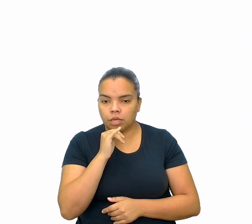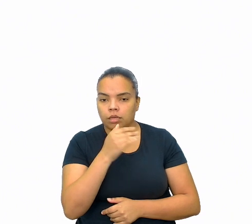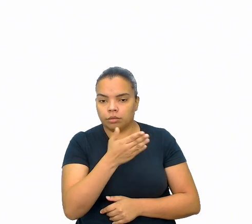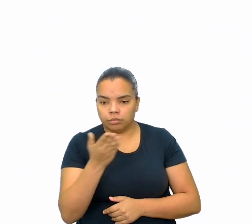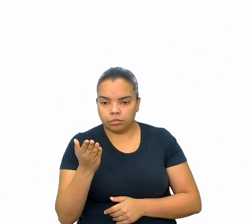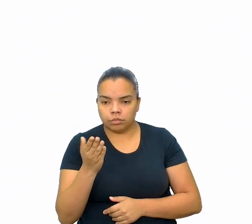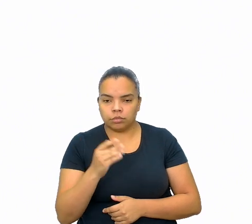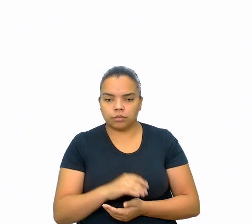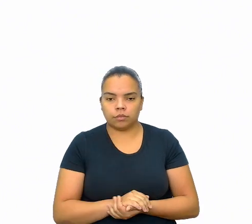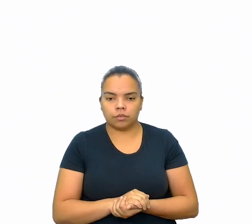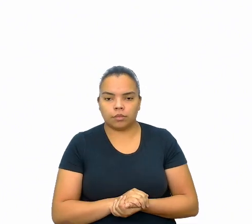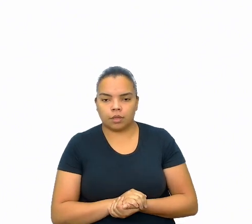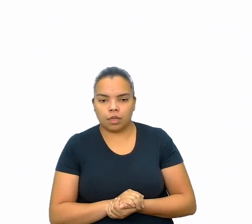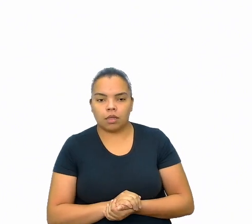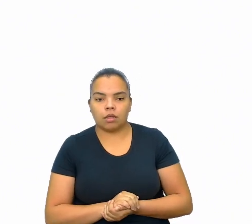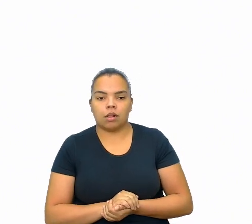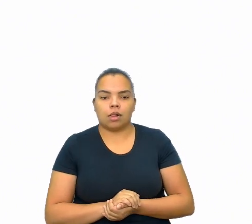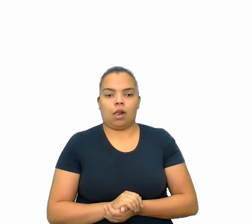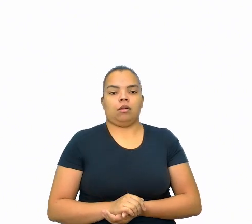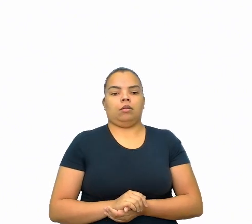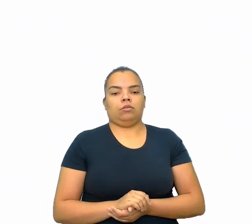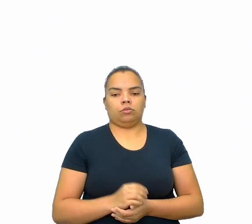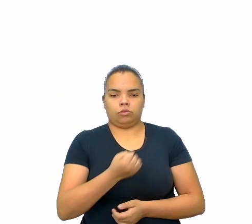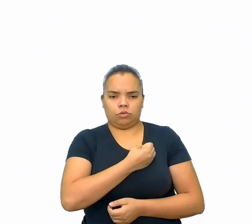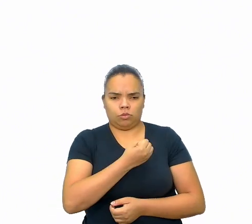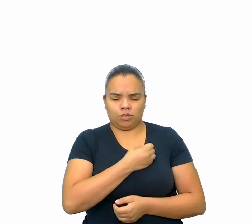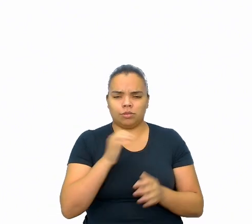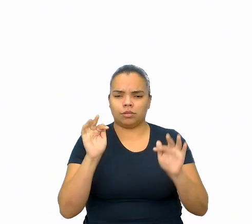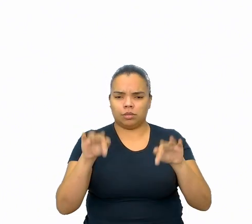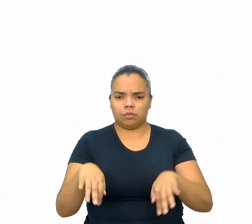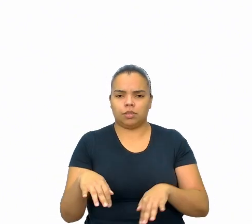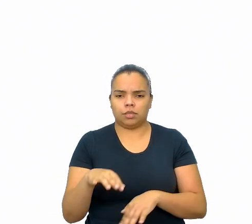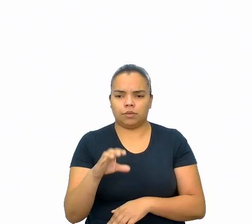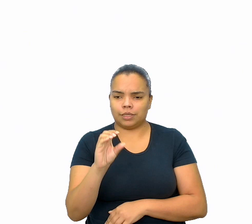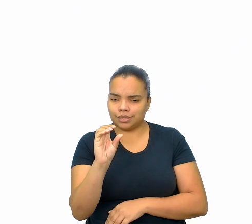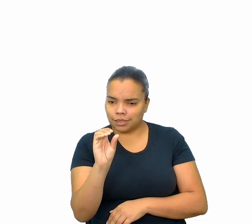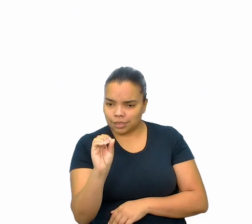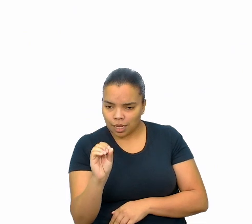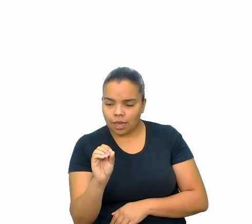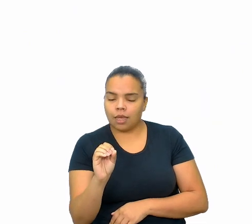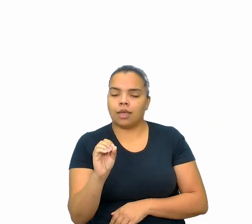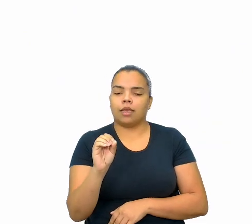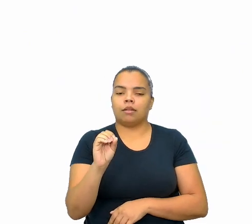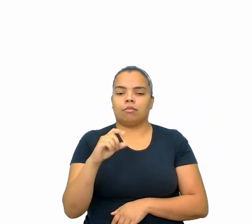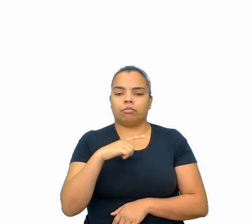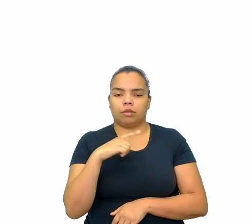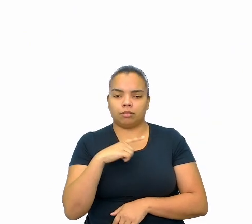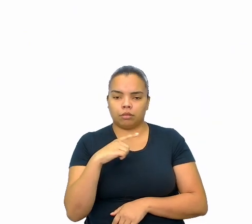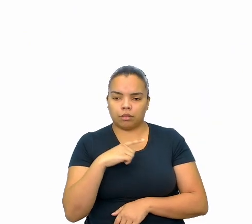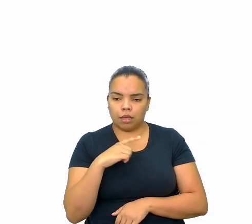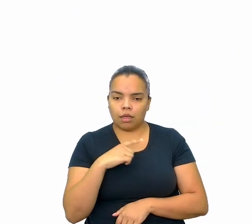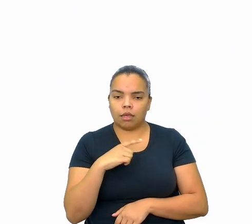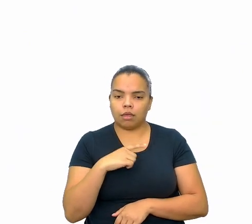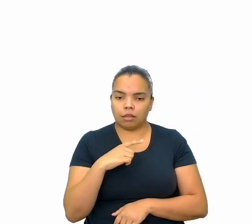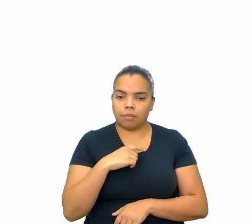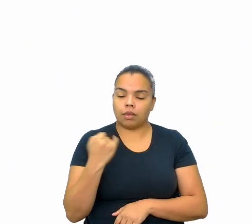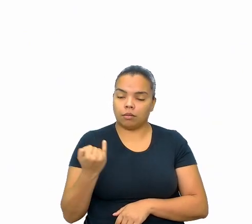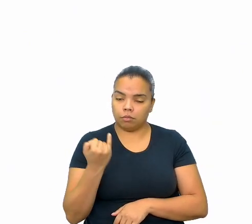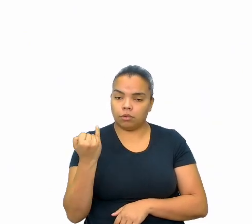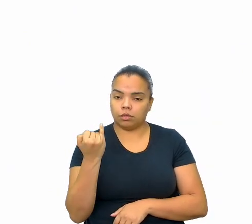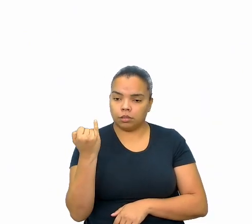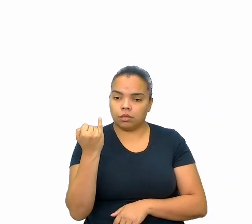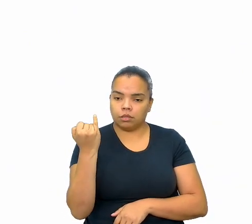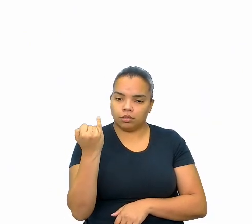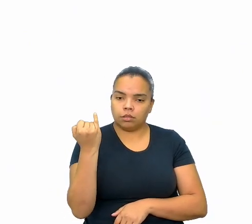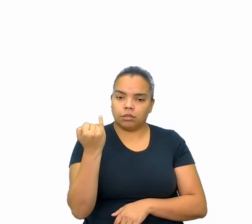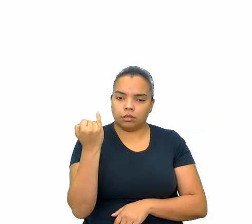eles, os números terminados em zeros, né, que tem um papel importante de investigação ali diante